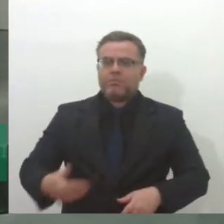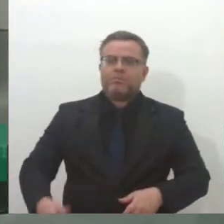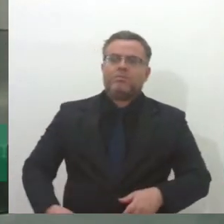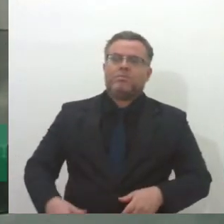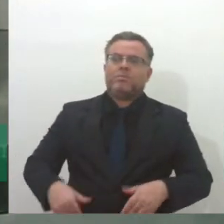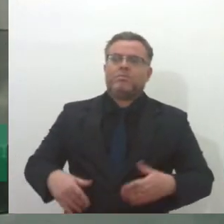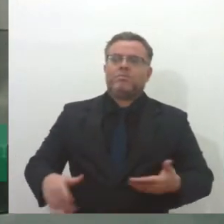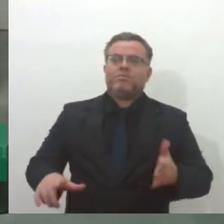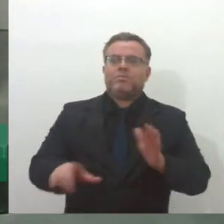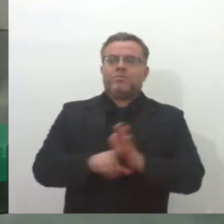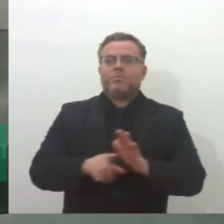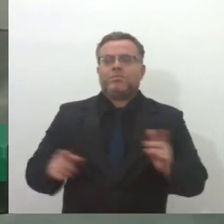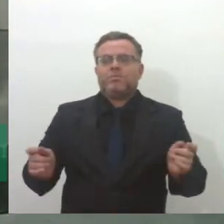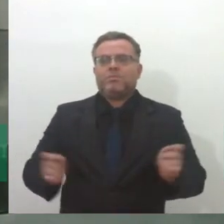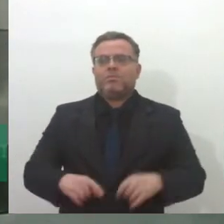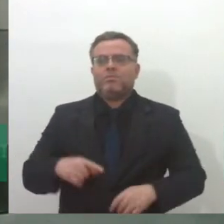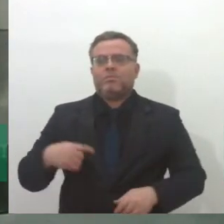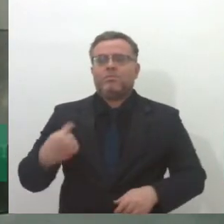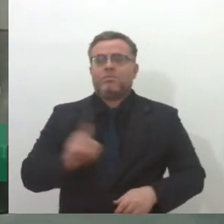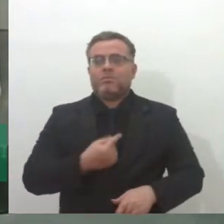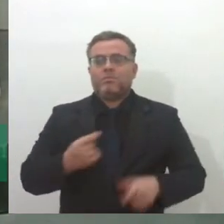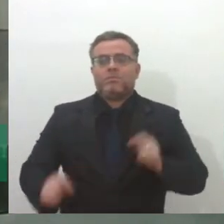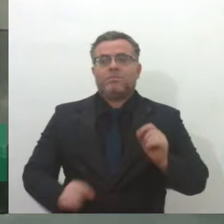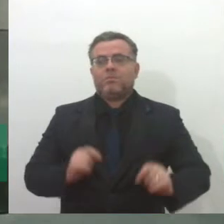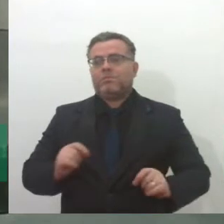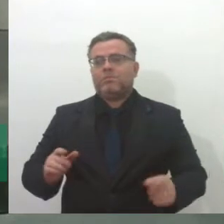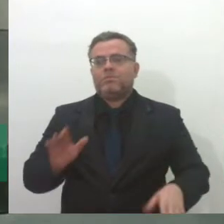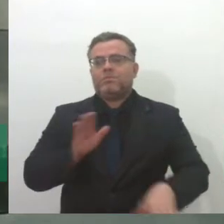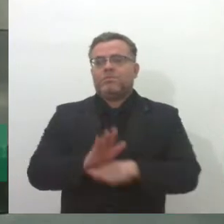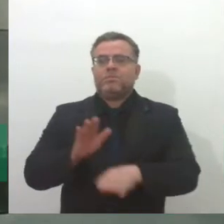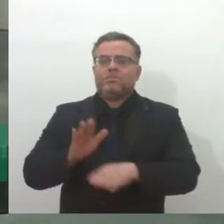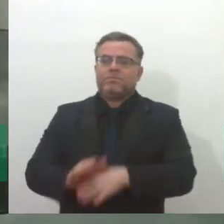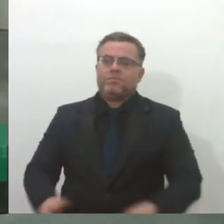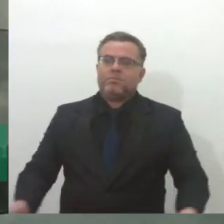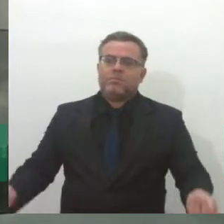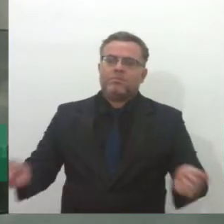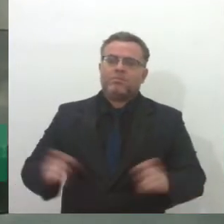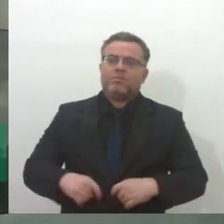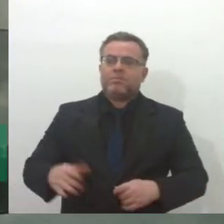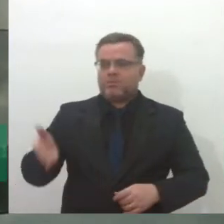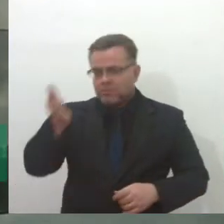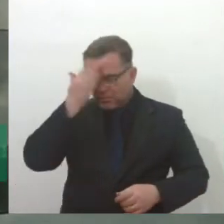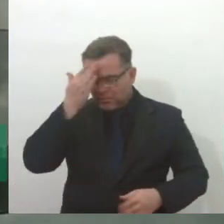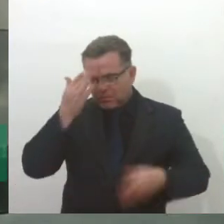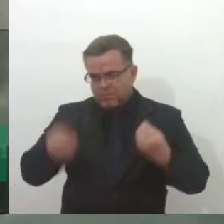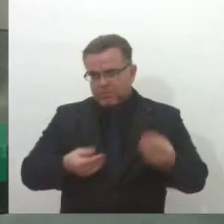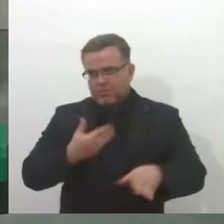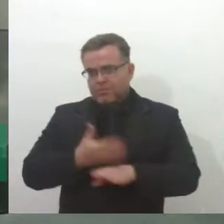possa prestar também esse serviço de contribuir com o entendimento dessa questão de forma prática, né?